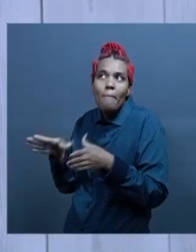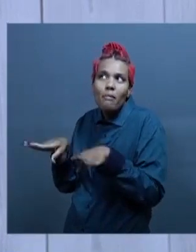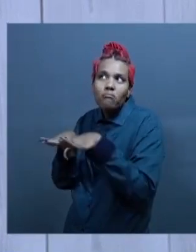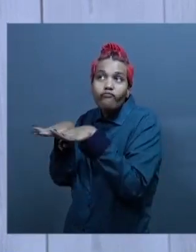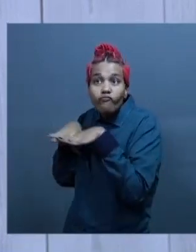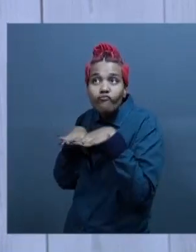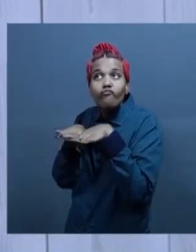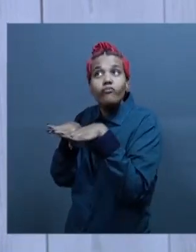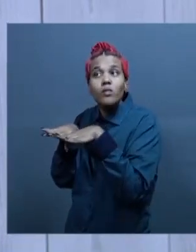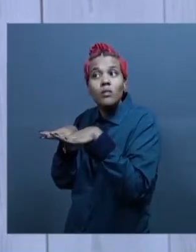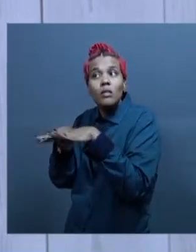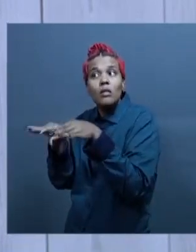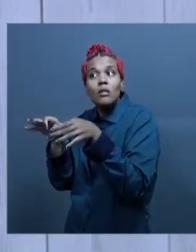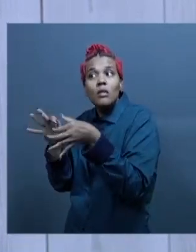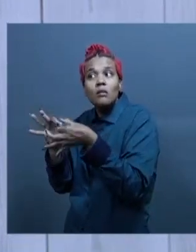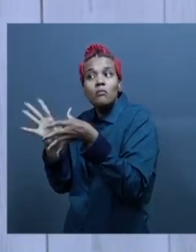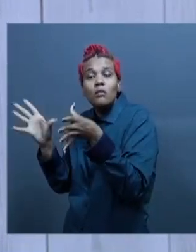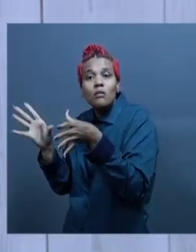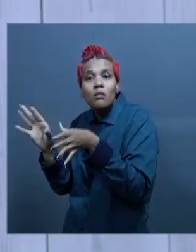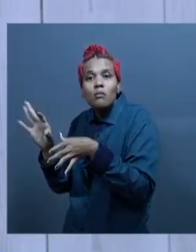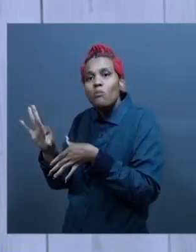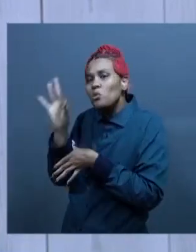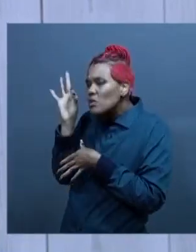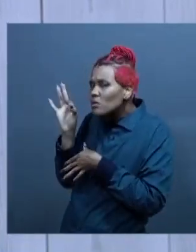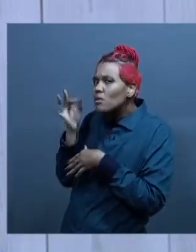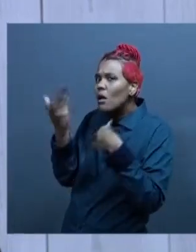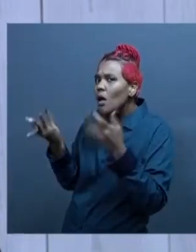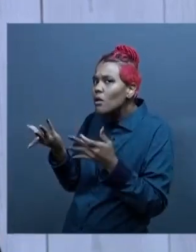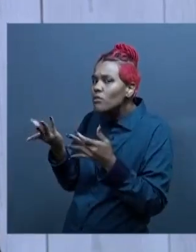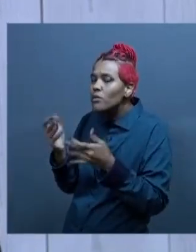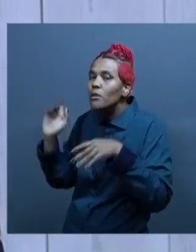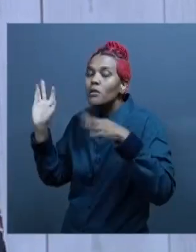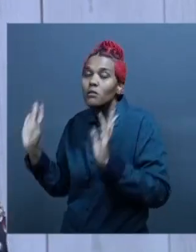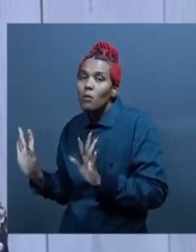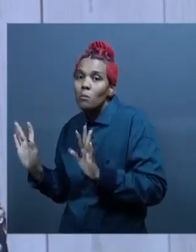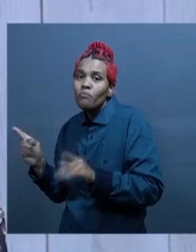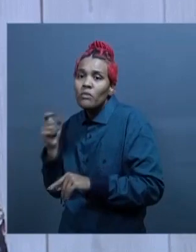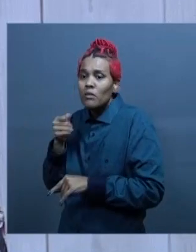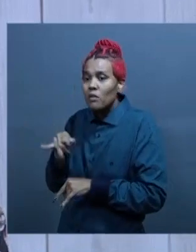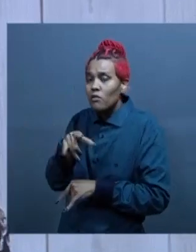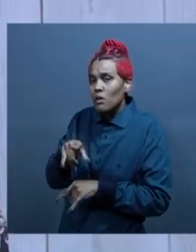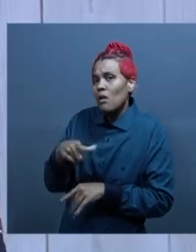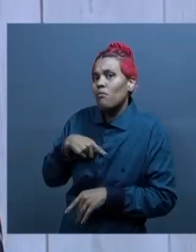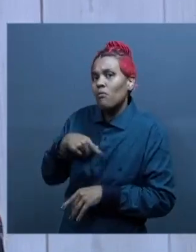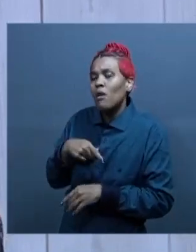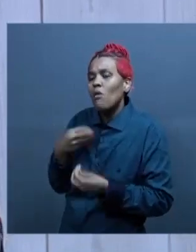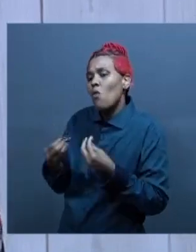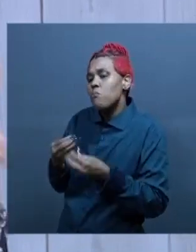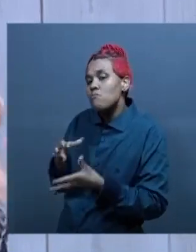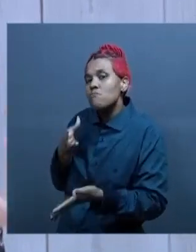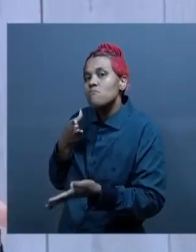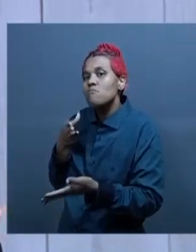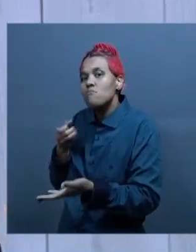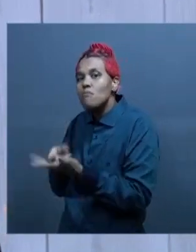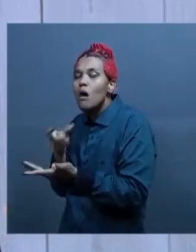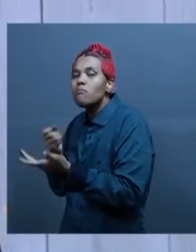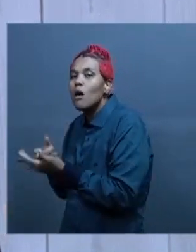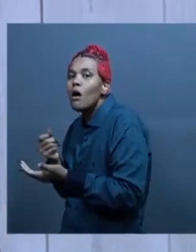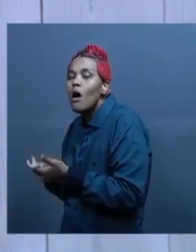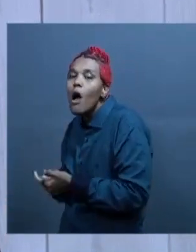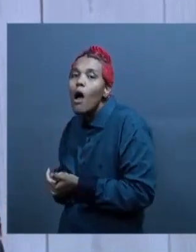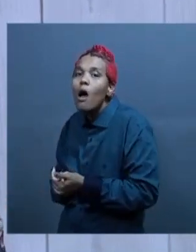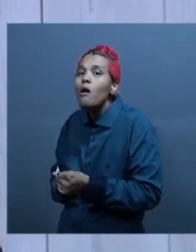então hoje o microempresário que não tem condição de pagar é para inserir nenhum tipo de comunicação